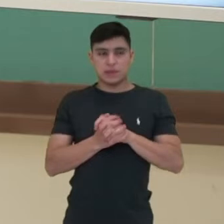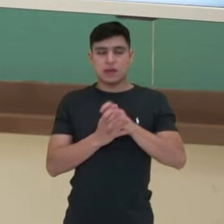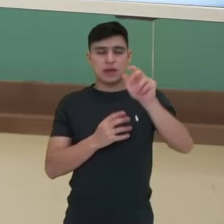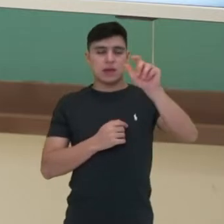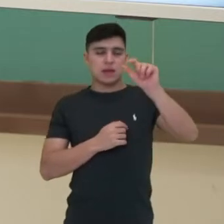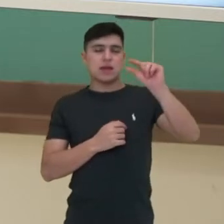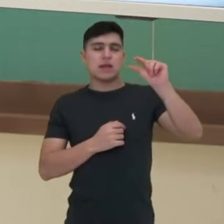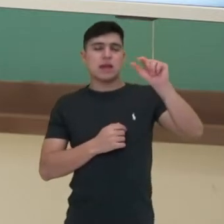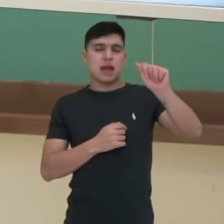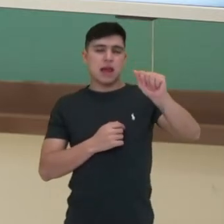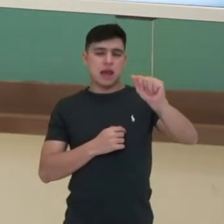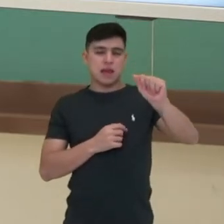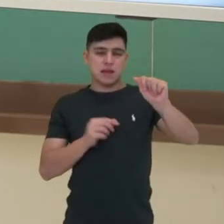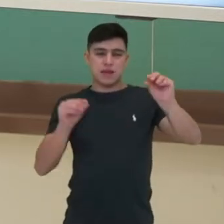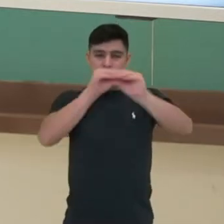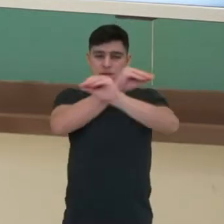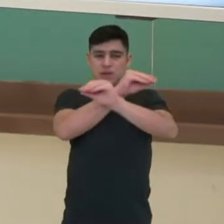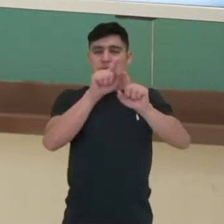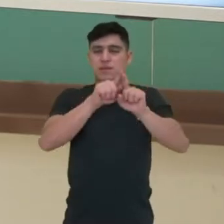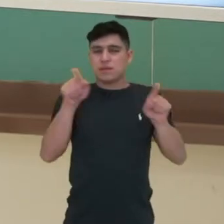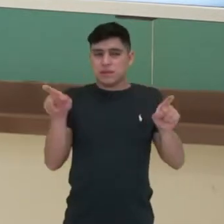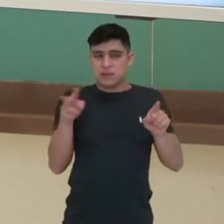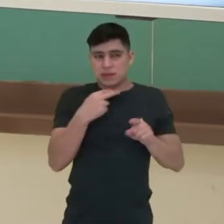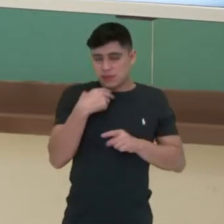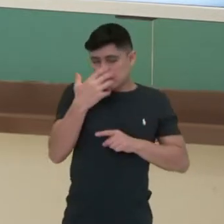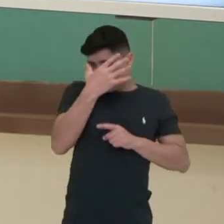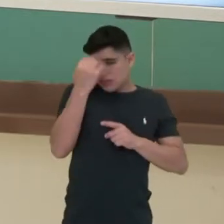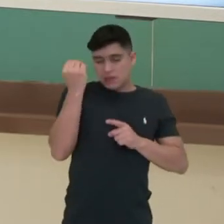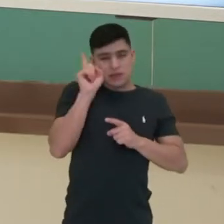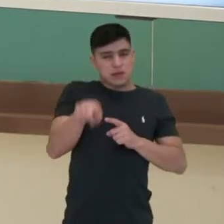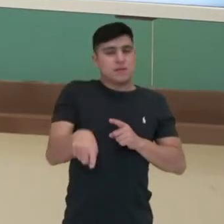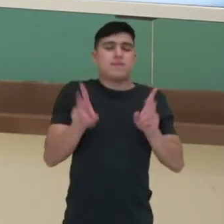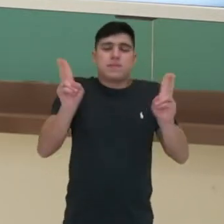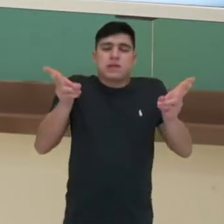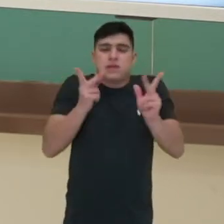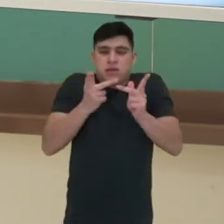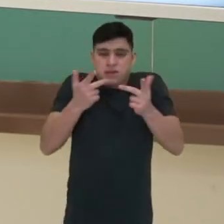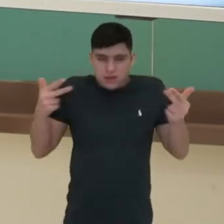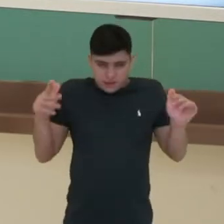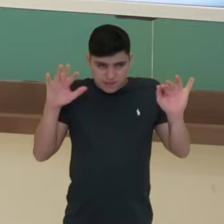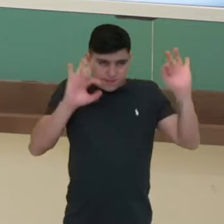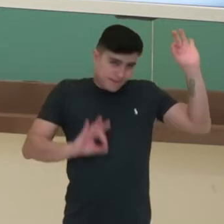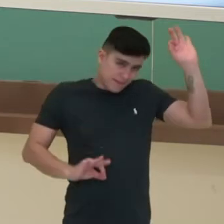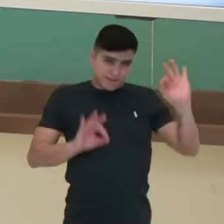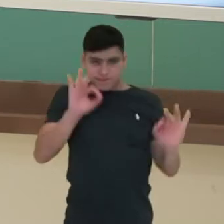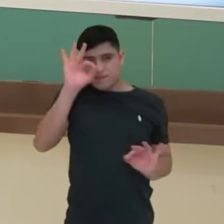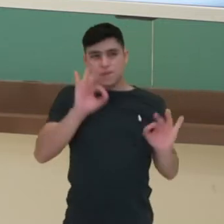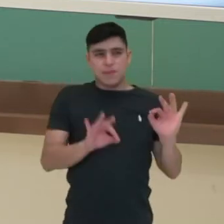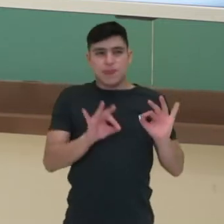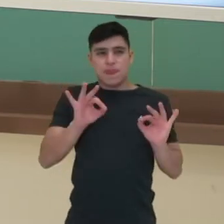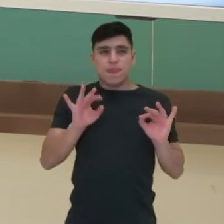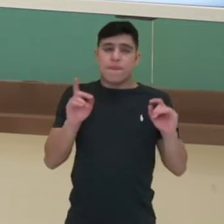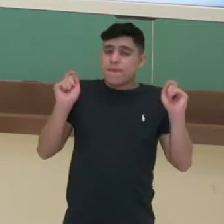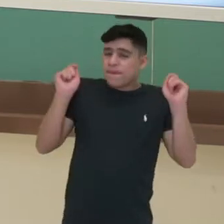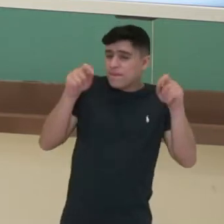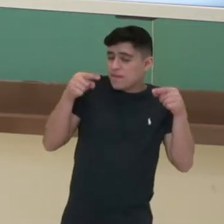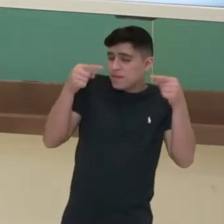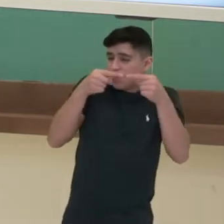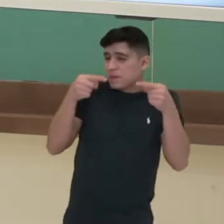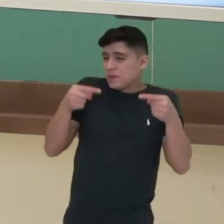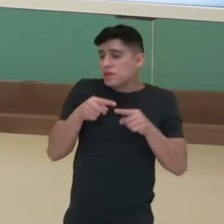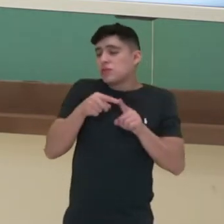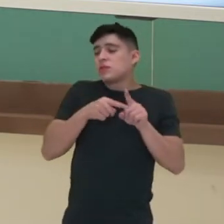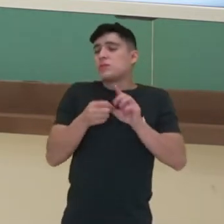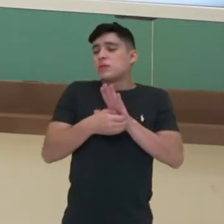azinho, você pode colocar azinho, azão, mas você não pode esquecer que são a mesma coisa. Então você vai formando aqui os prováveis